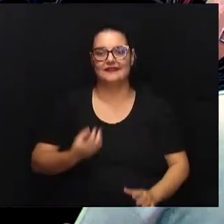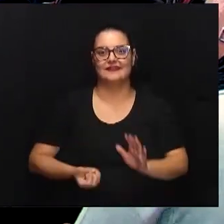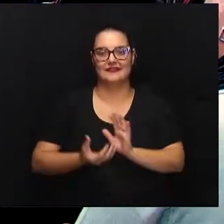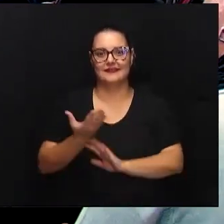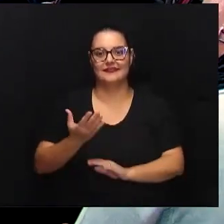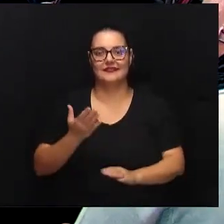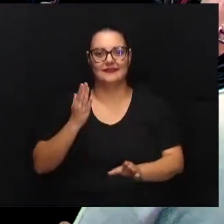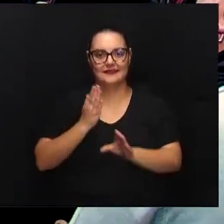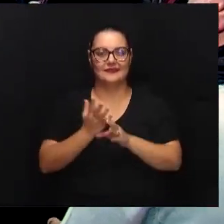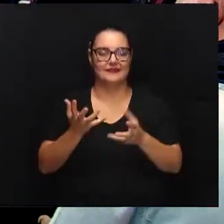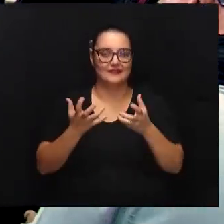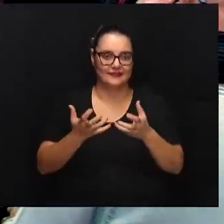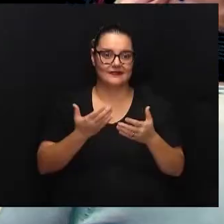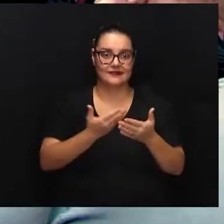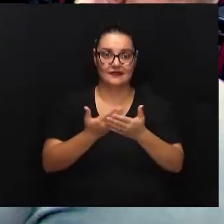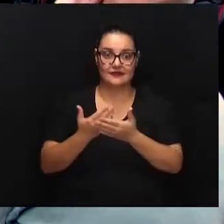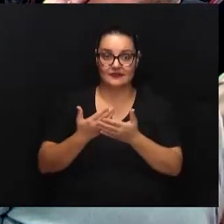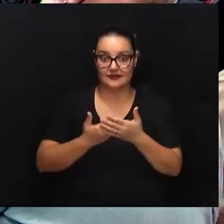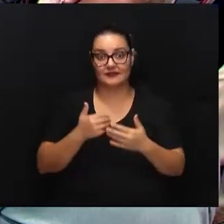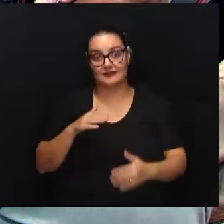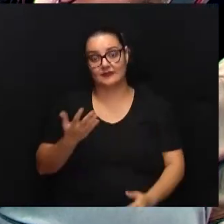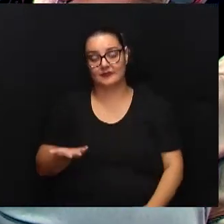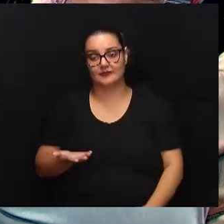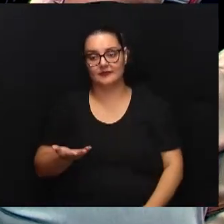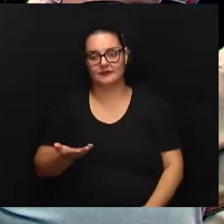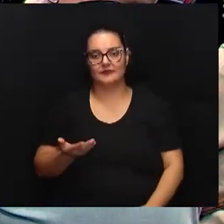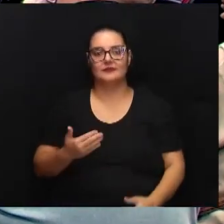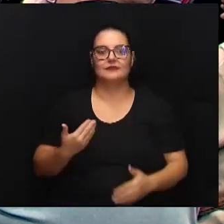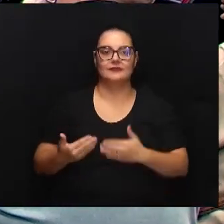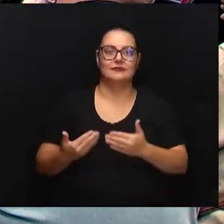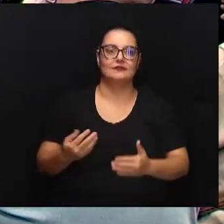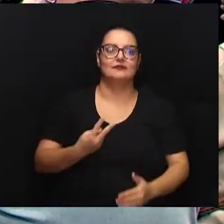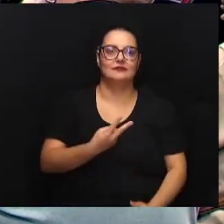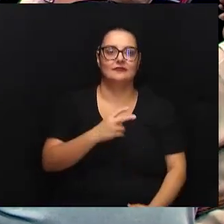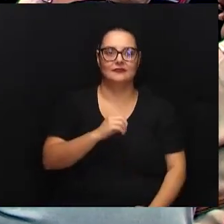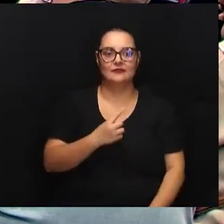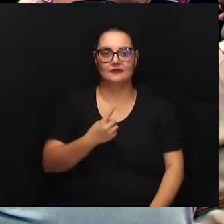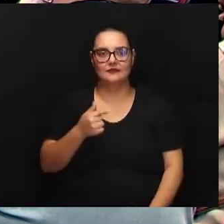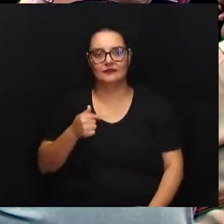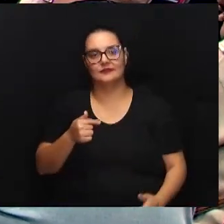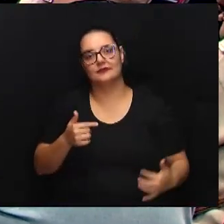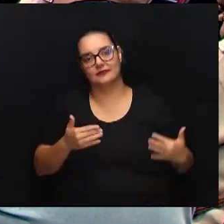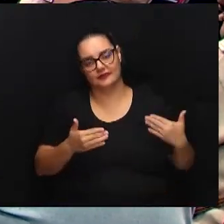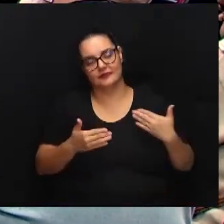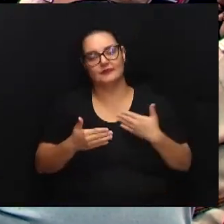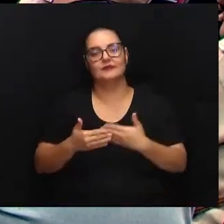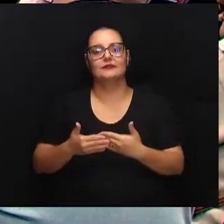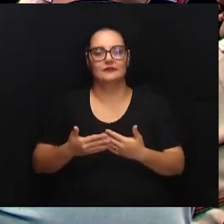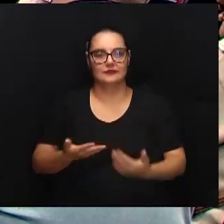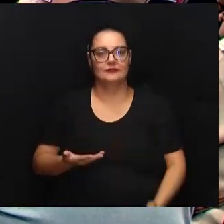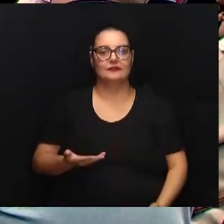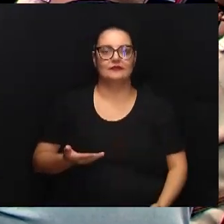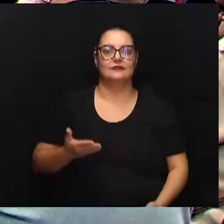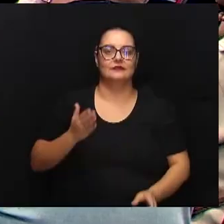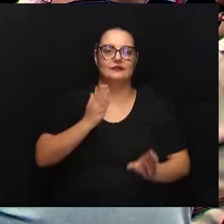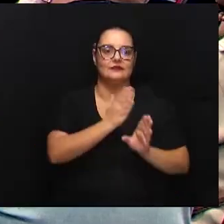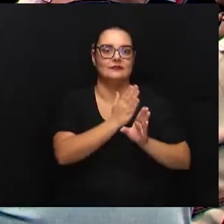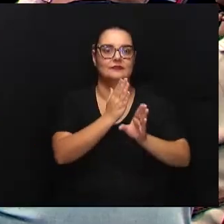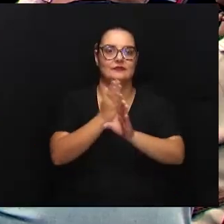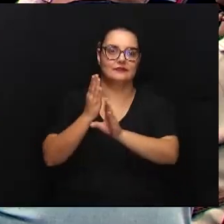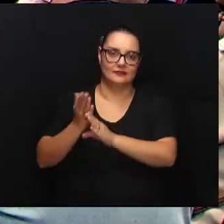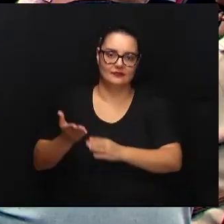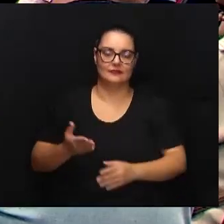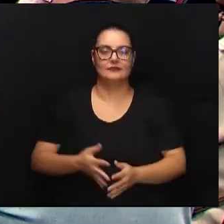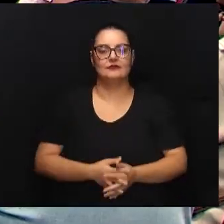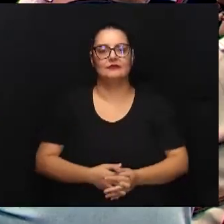então a gente resolveu, falou, não, a gente quer se encontrar e estudar mais sobre isso. Então foi a partir daí, desde 2017, que a gente